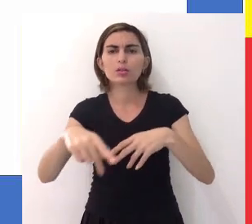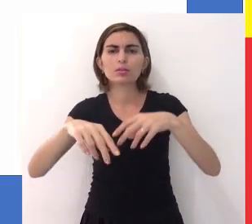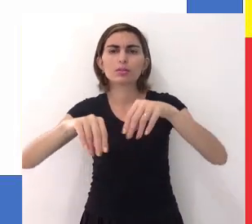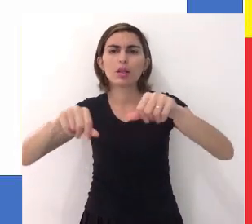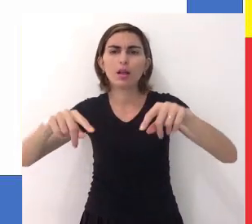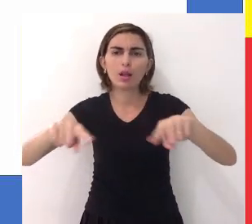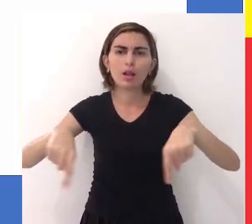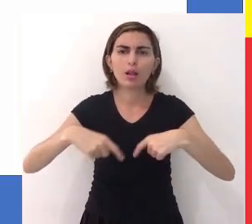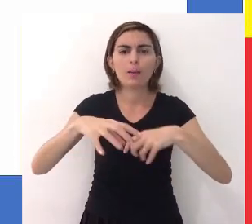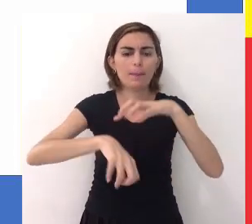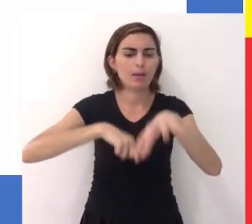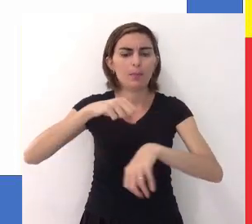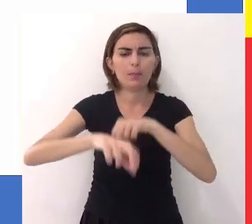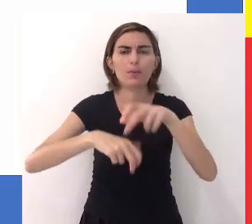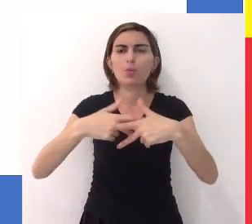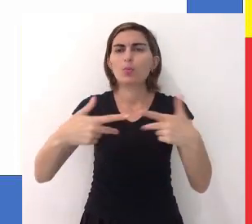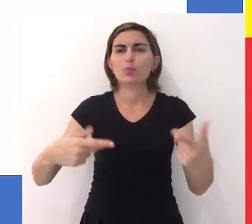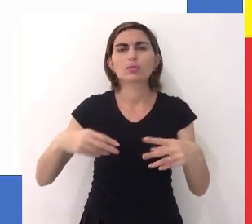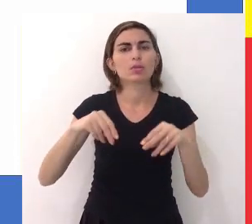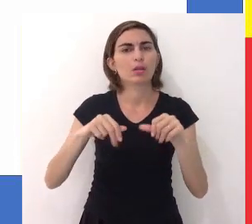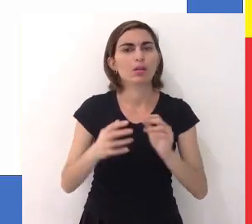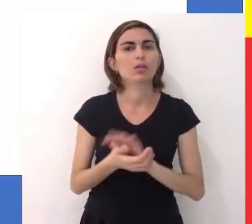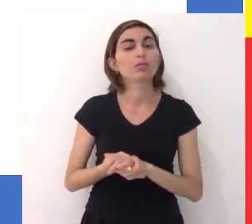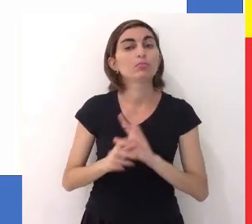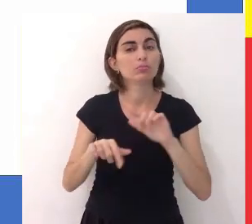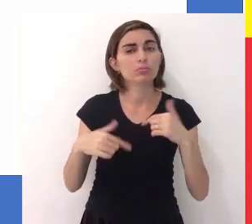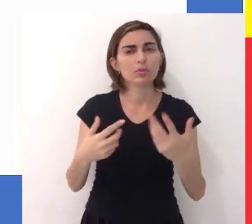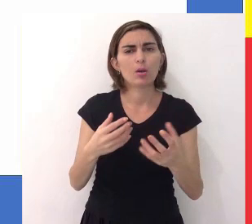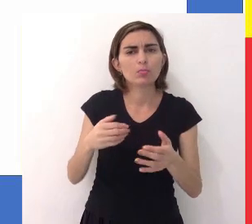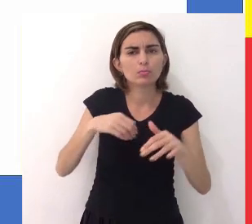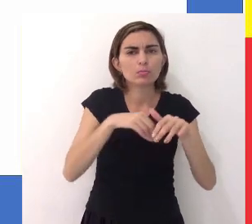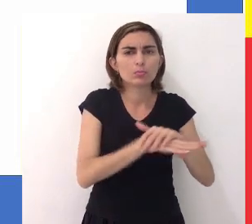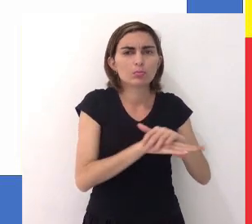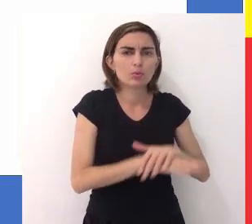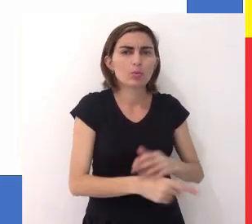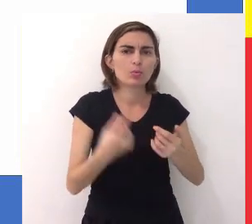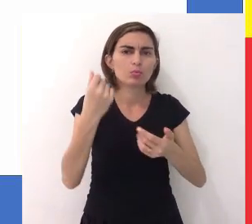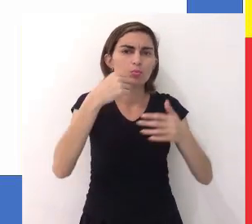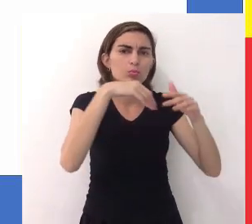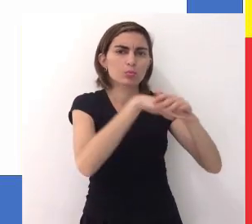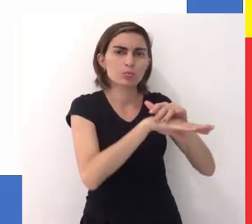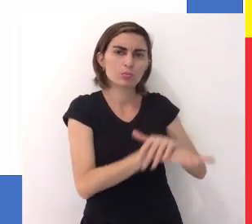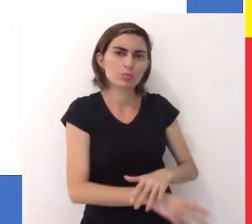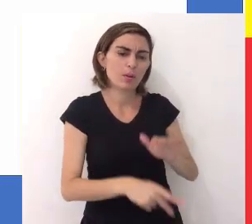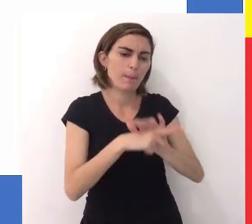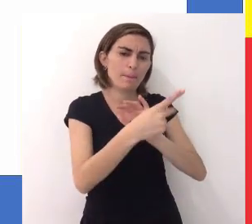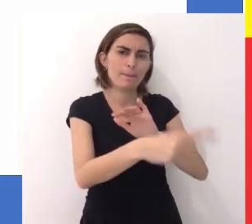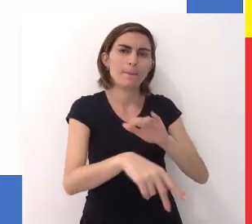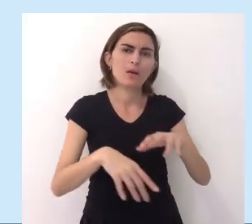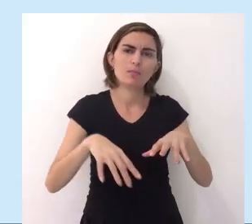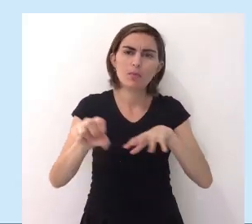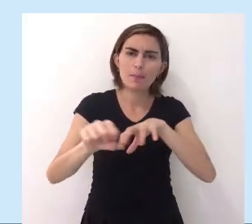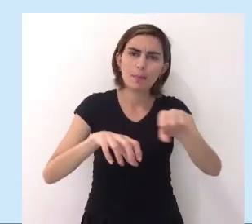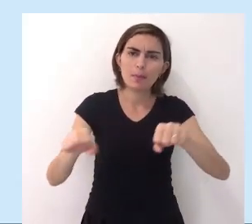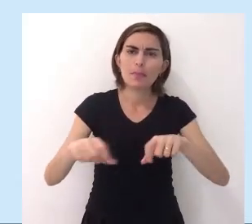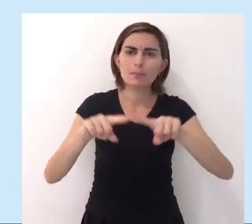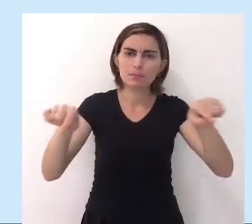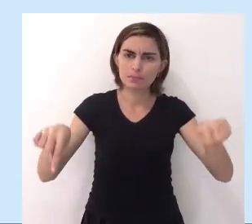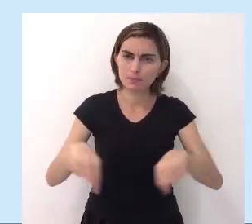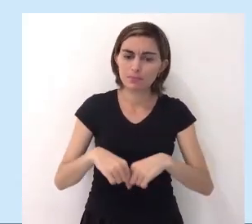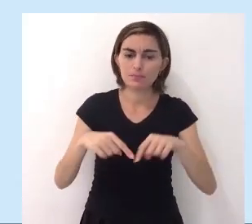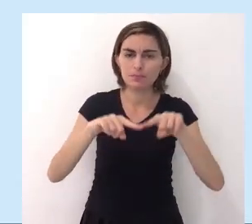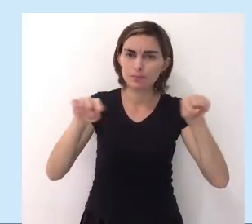tinha extraindo algum tipo de recurso, tá? E a acumulação dessas vantagens e dessas propriedades, ok?